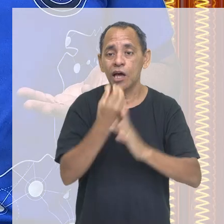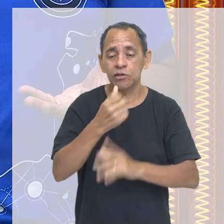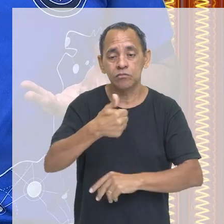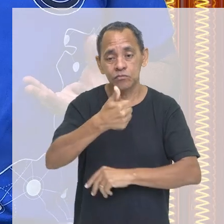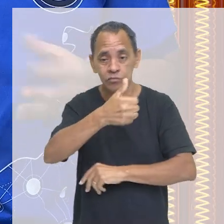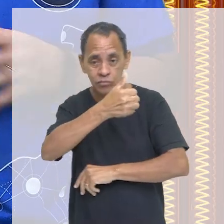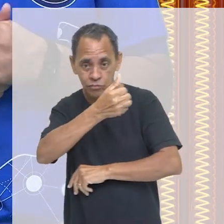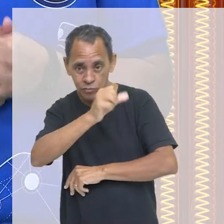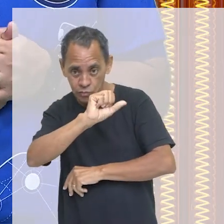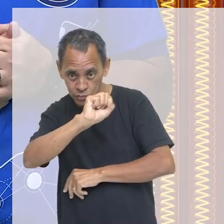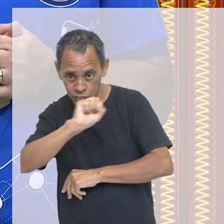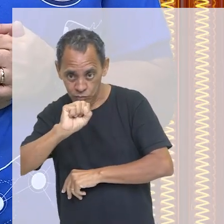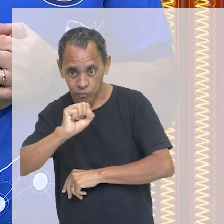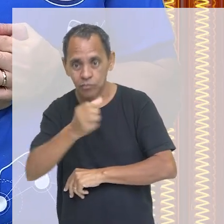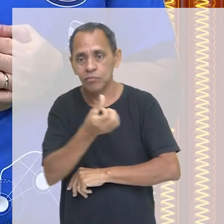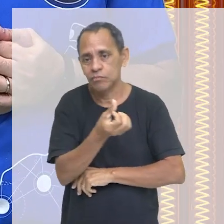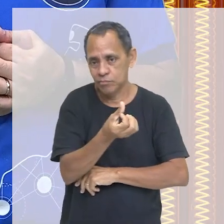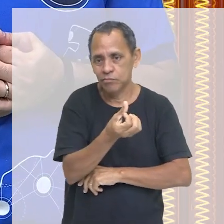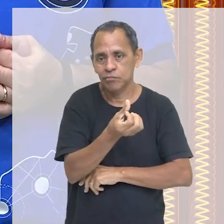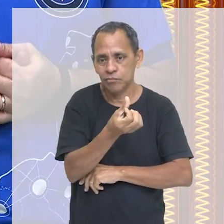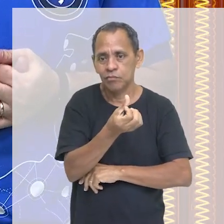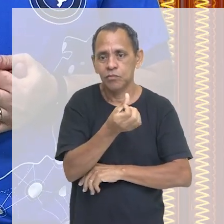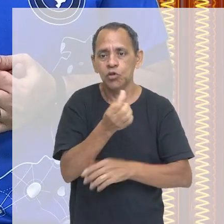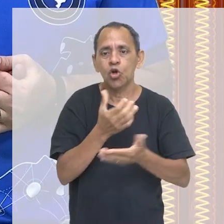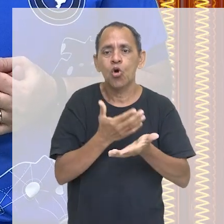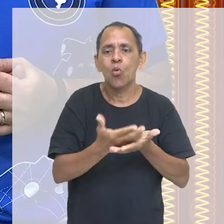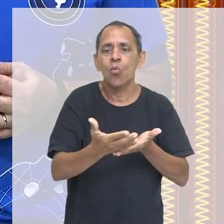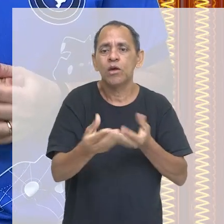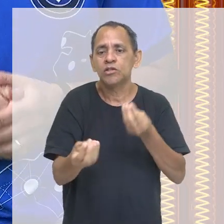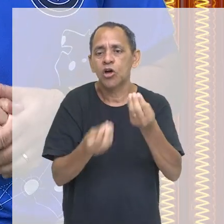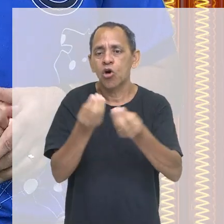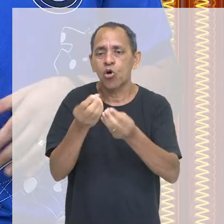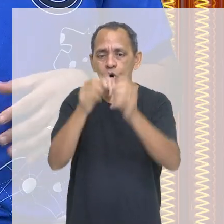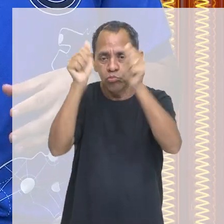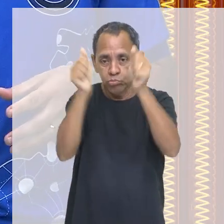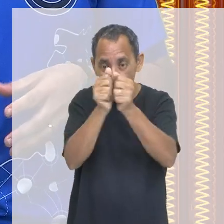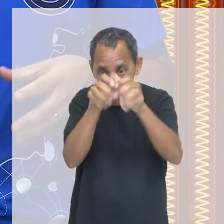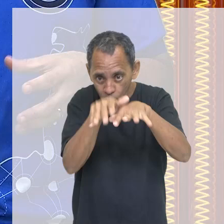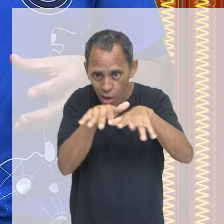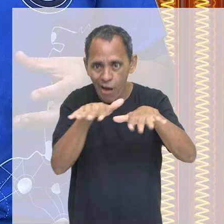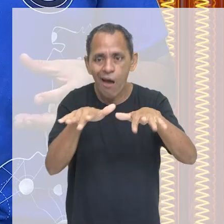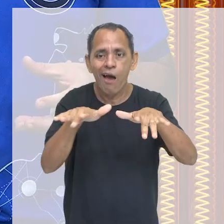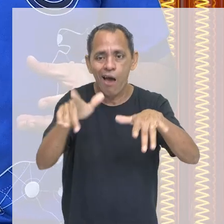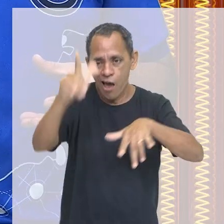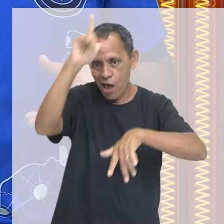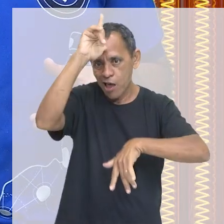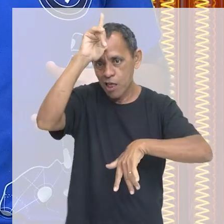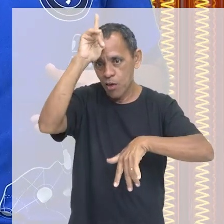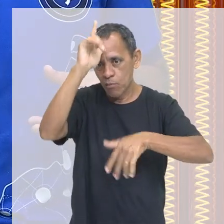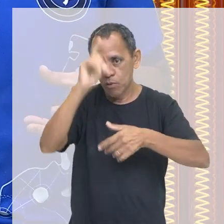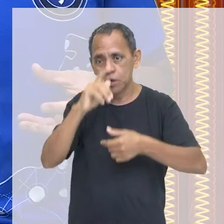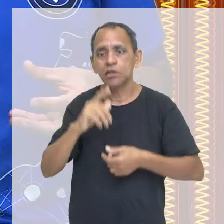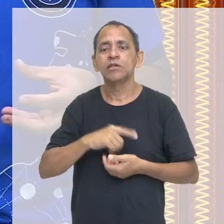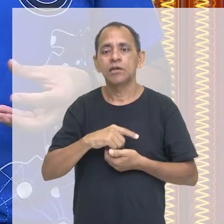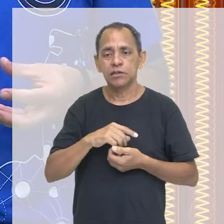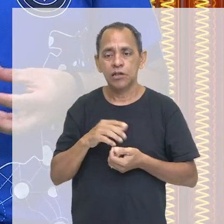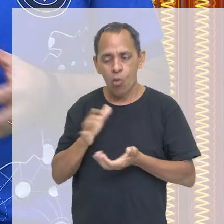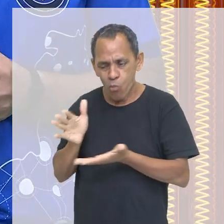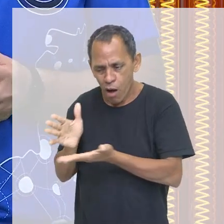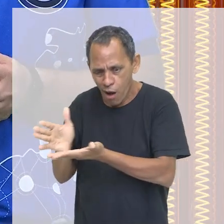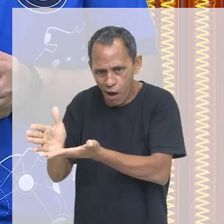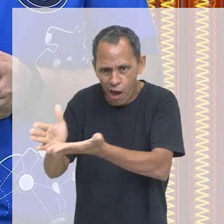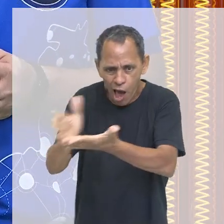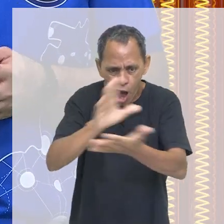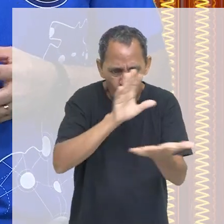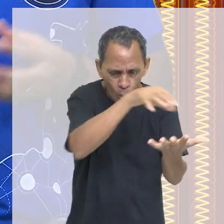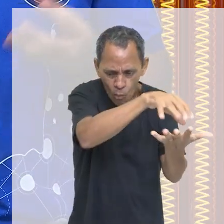1886, que preconiza a expansão da Alemanha com a incorporação de todos os povos de origem